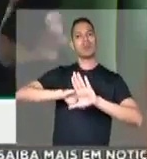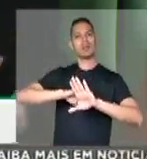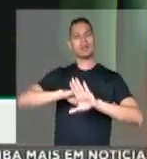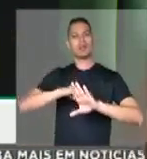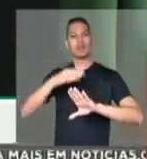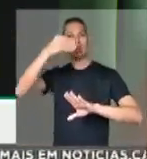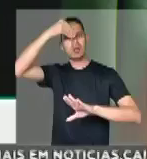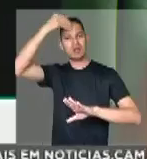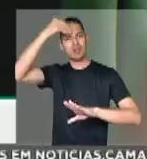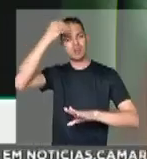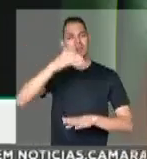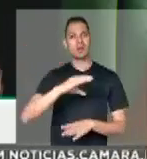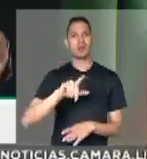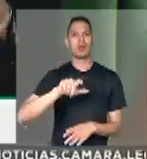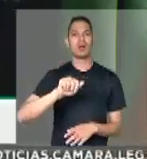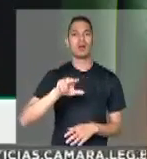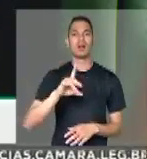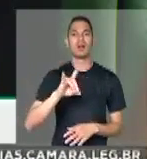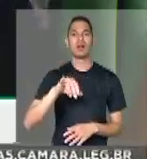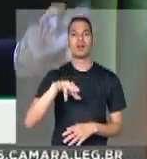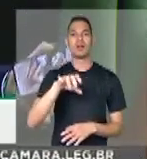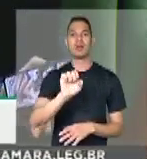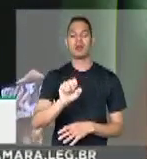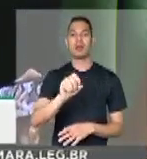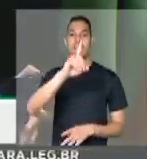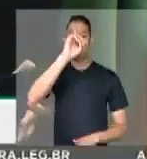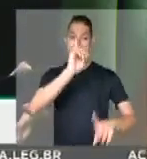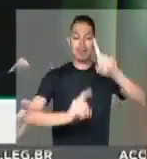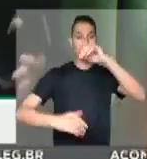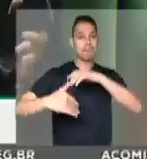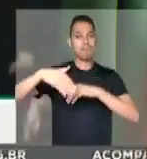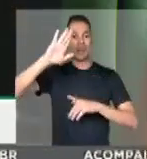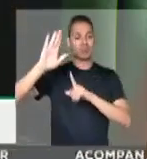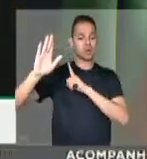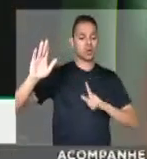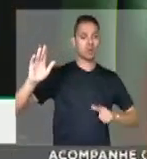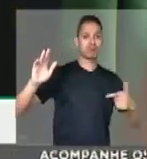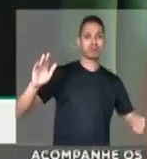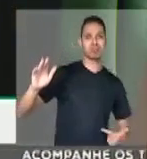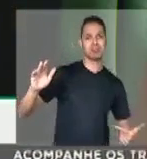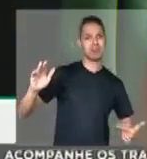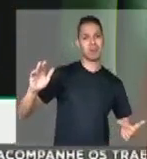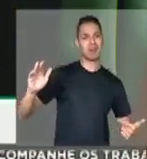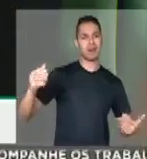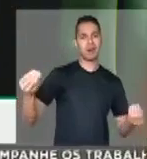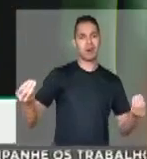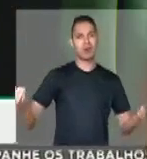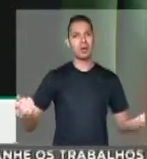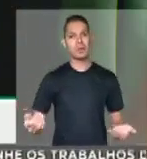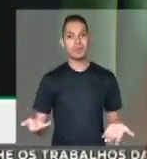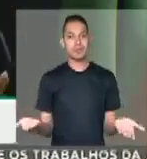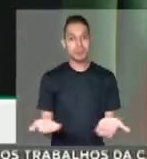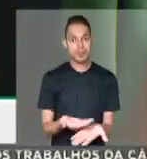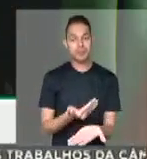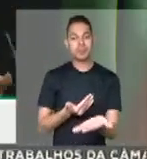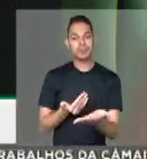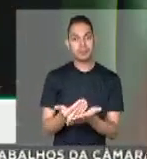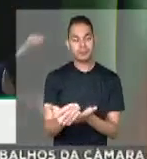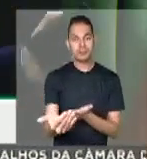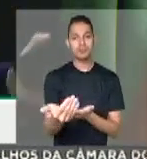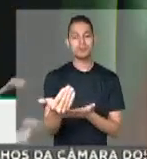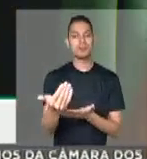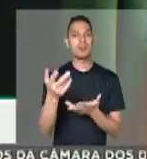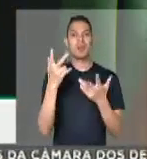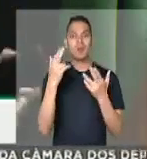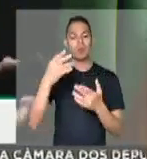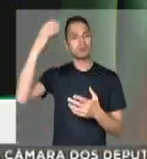nome de Claudinei Quirino, que parece-me que manda mais do que o atual governador, que eu começo a me convencer que hoje se torna a primeira rainha